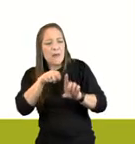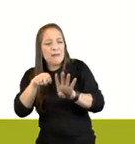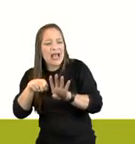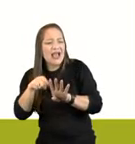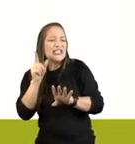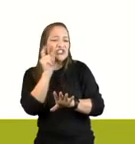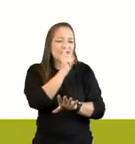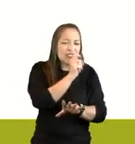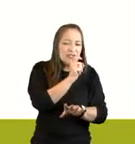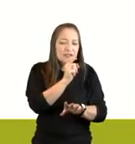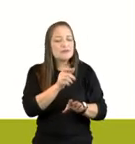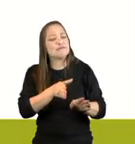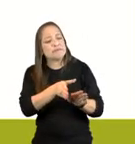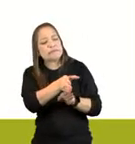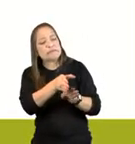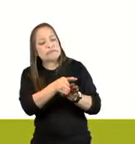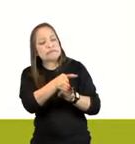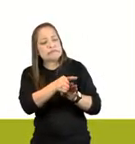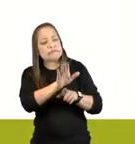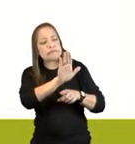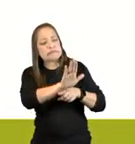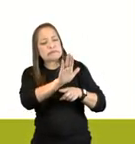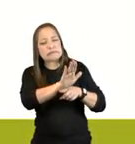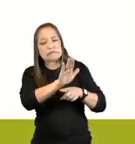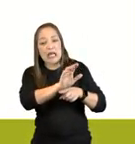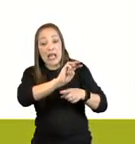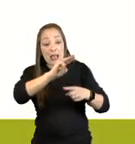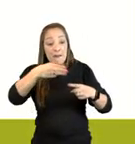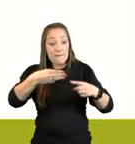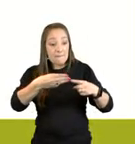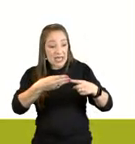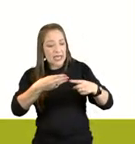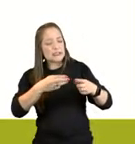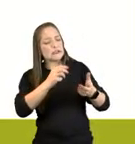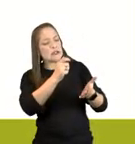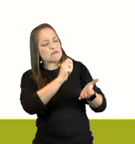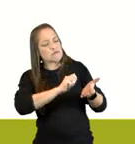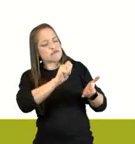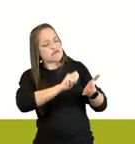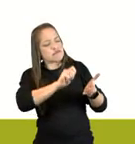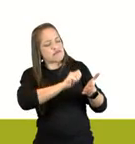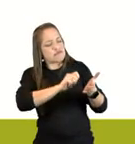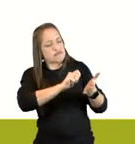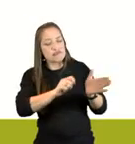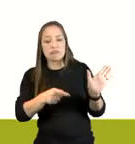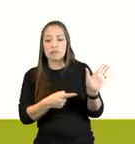Auxilia vocês a definir essas metas e chegar nesses objetivos. Então,